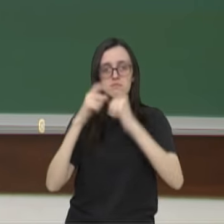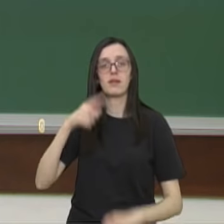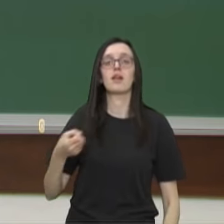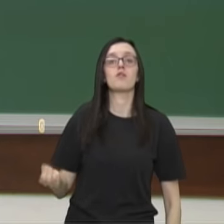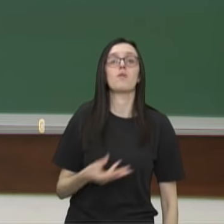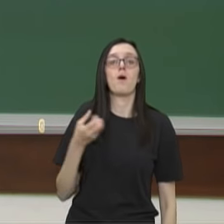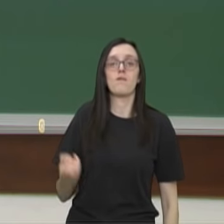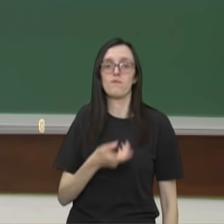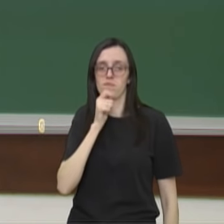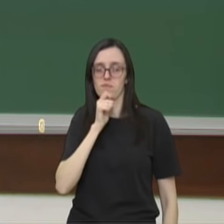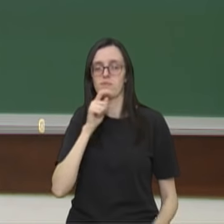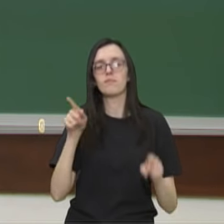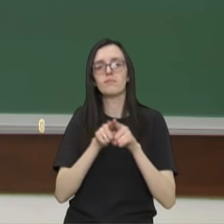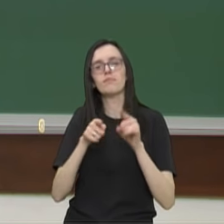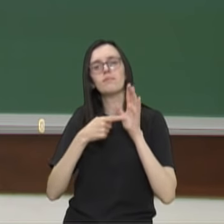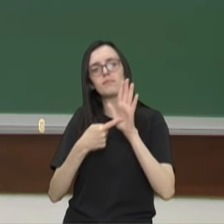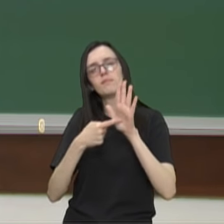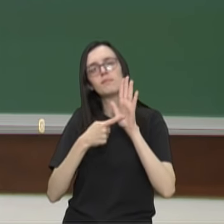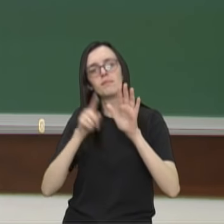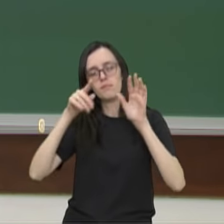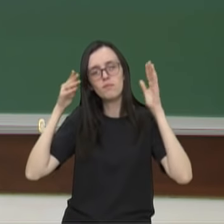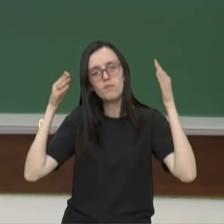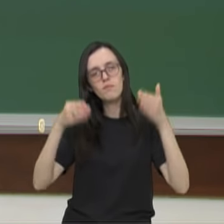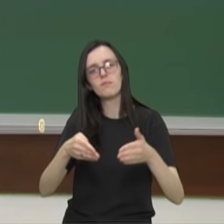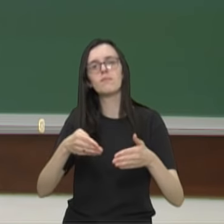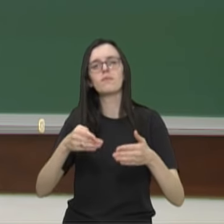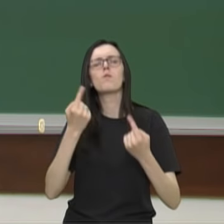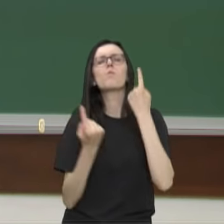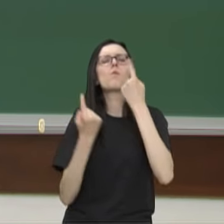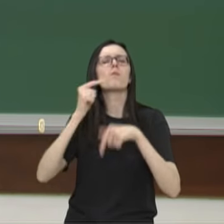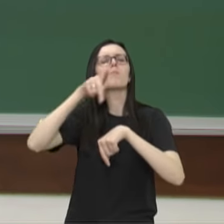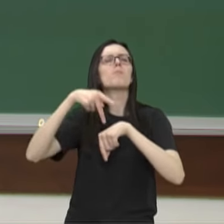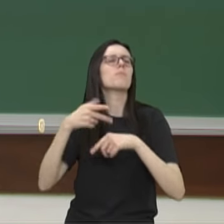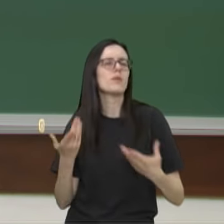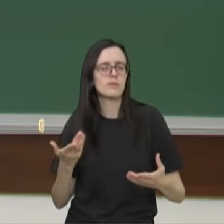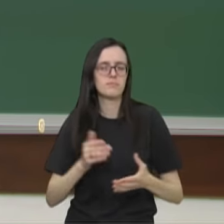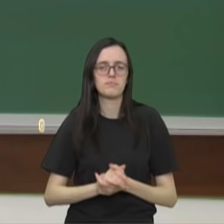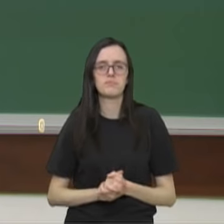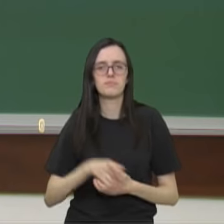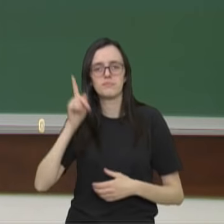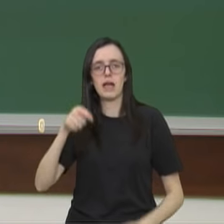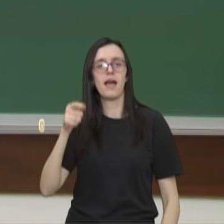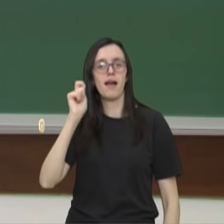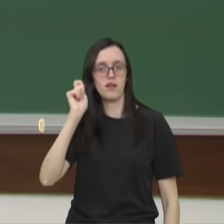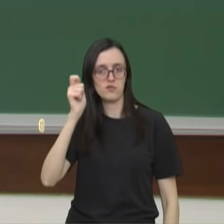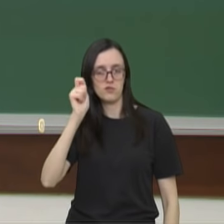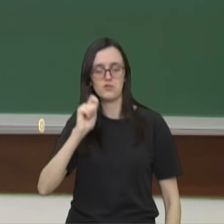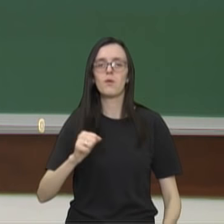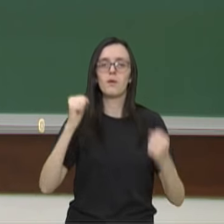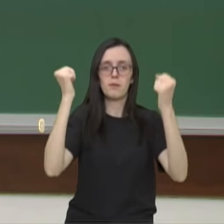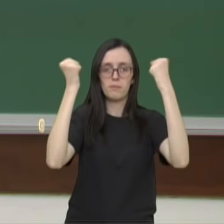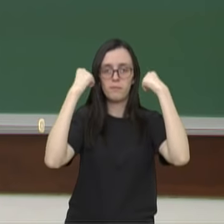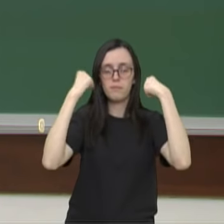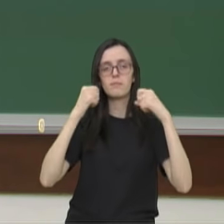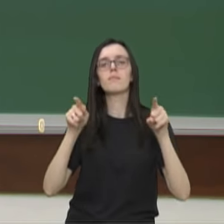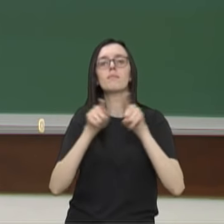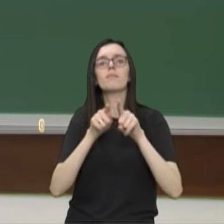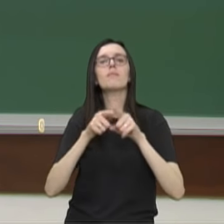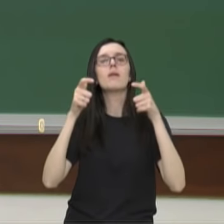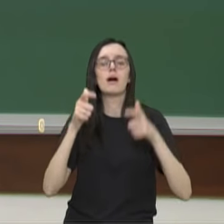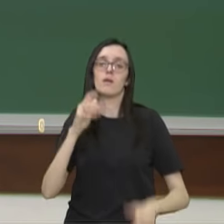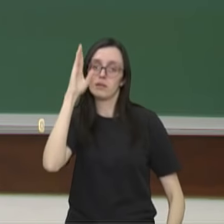muito recente e apresenta uma concentração em quais países na argentina no méxico e